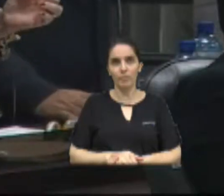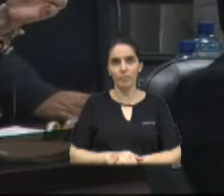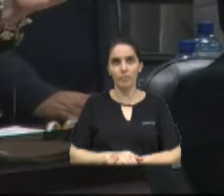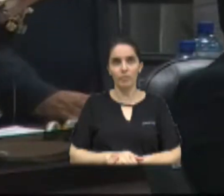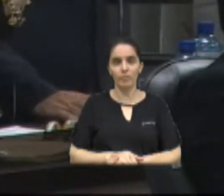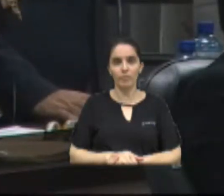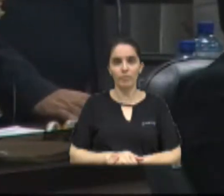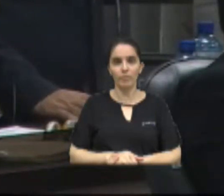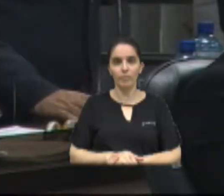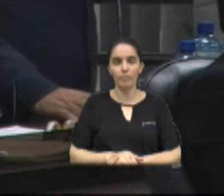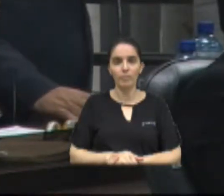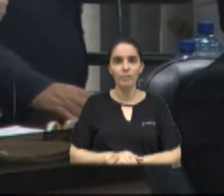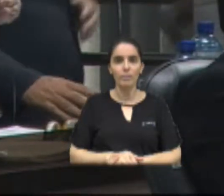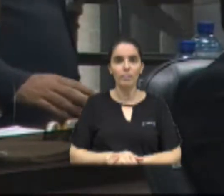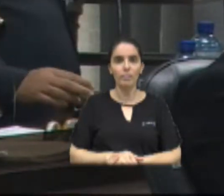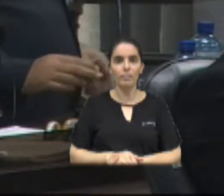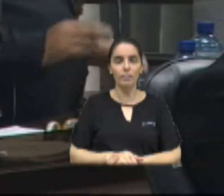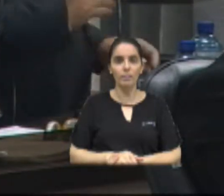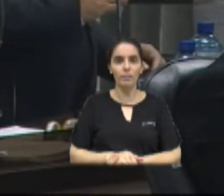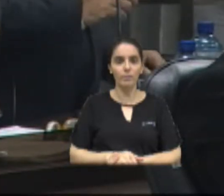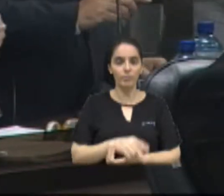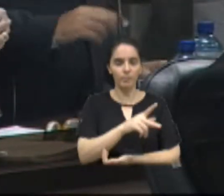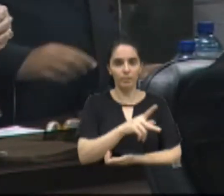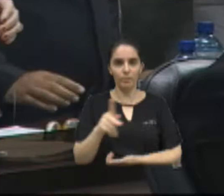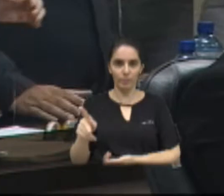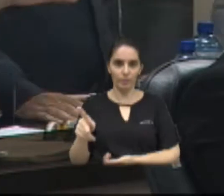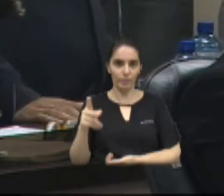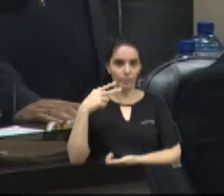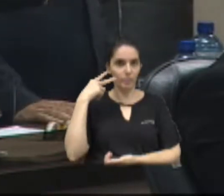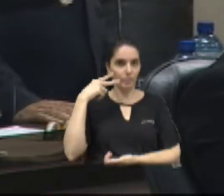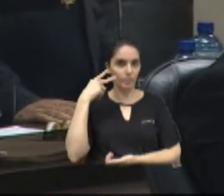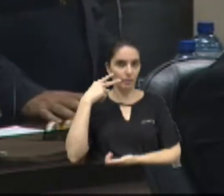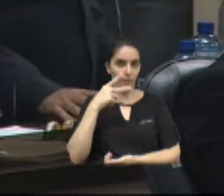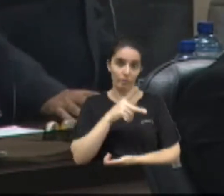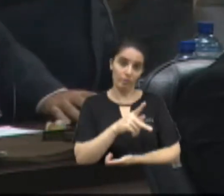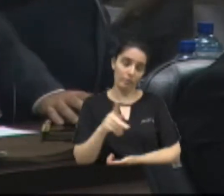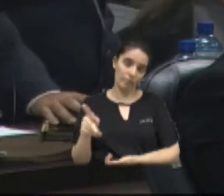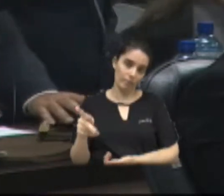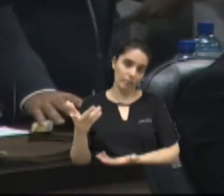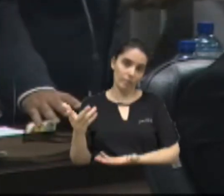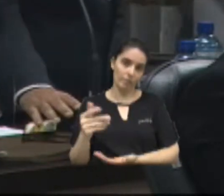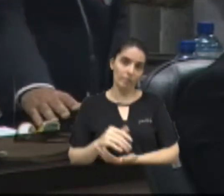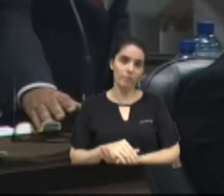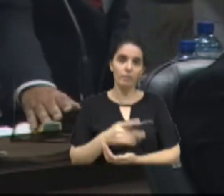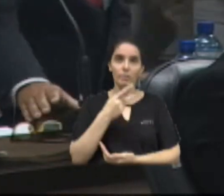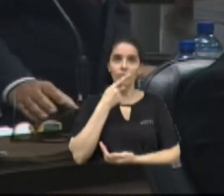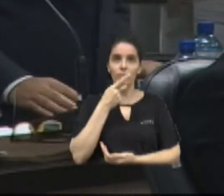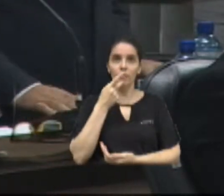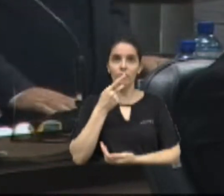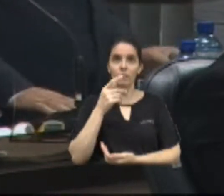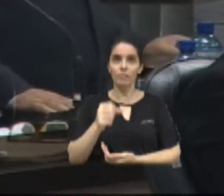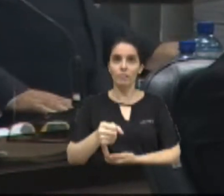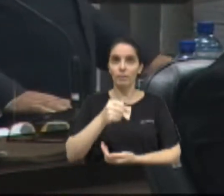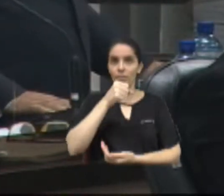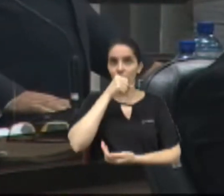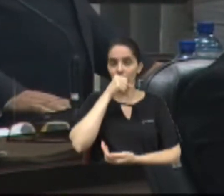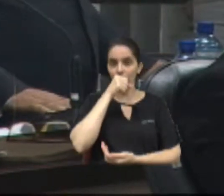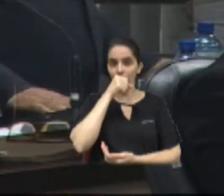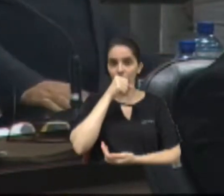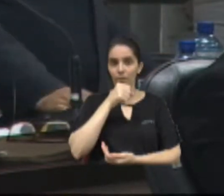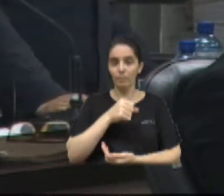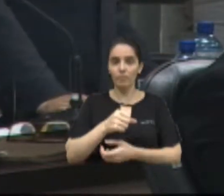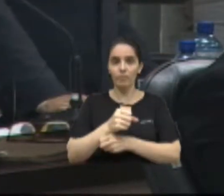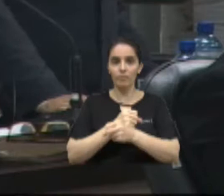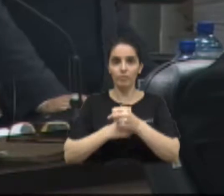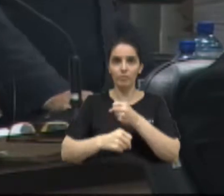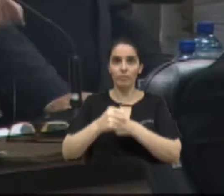para a nossa vereadora Érica. Senhor presidente, nobres pares. Senhor presidente, vou falar sobre o microfone. Nós chegamos o ano